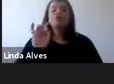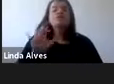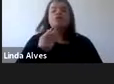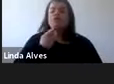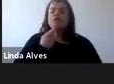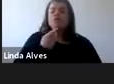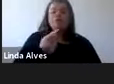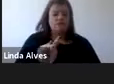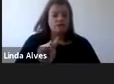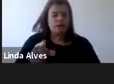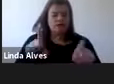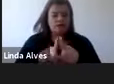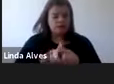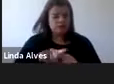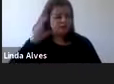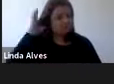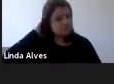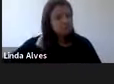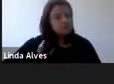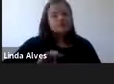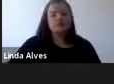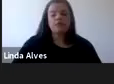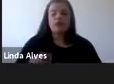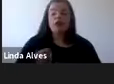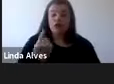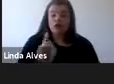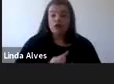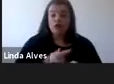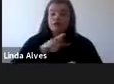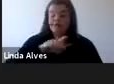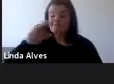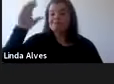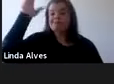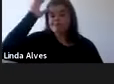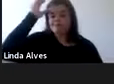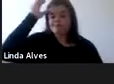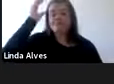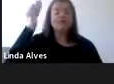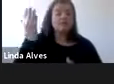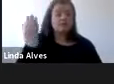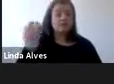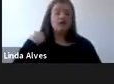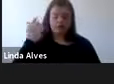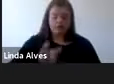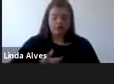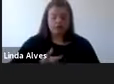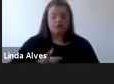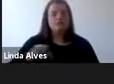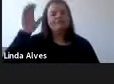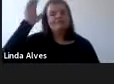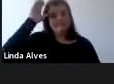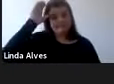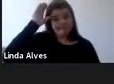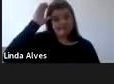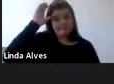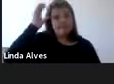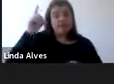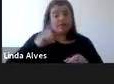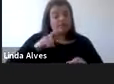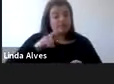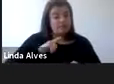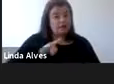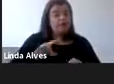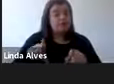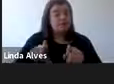uma complementação. Nós temos a consciência e sabemos da nossa responsabilidade, porque a discussão que a gente fizer na Volkswagen, a gente sabe que vai